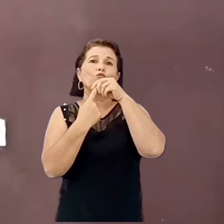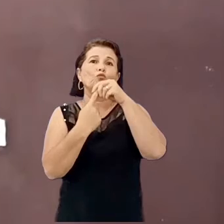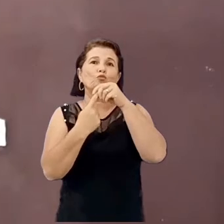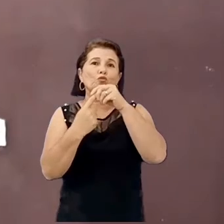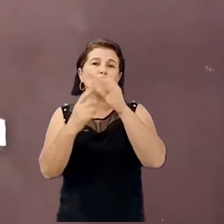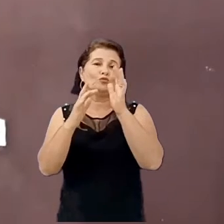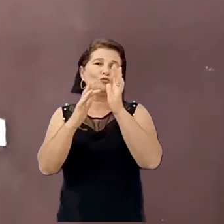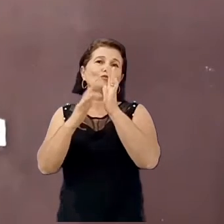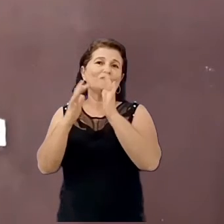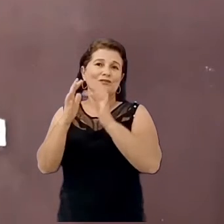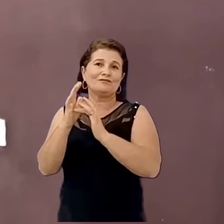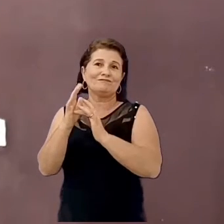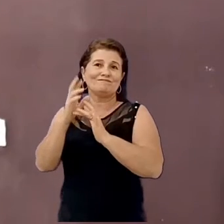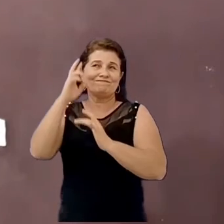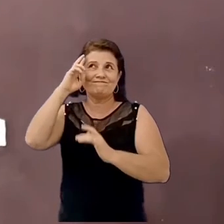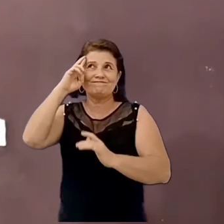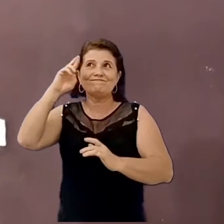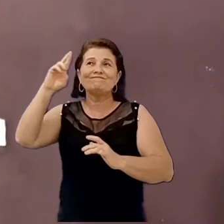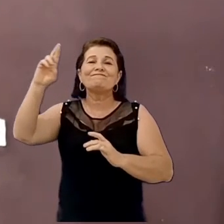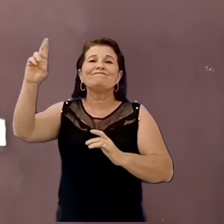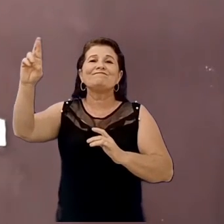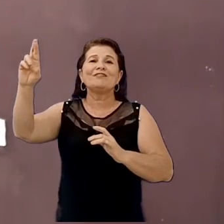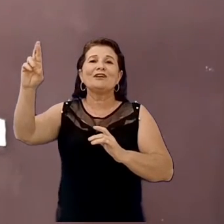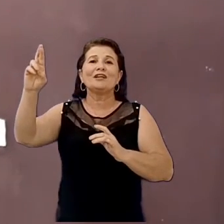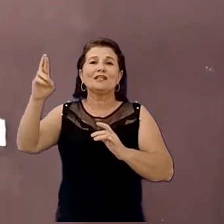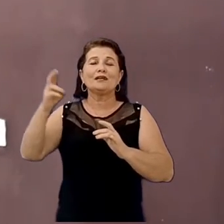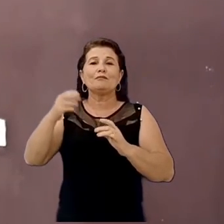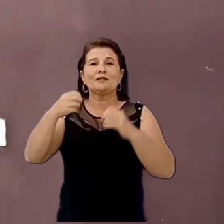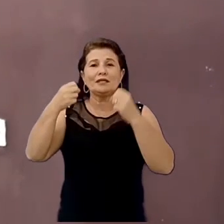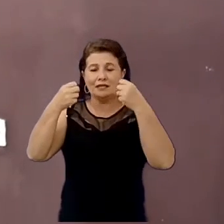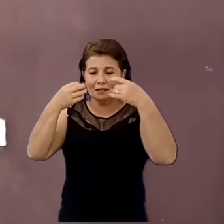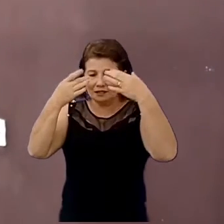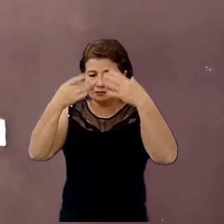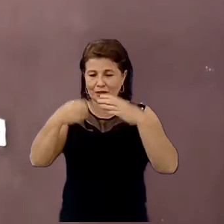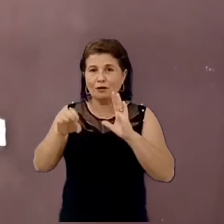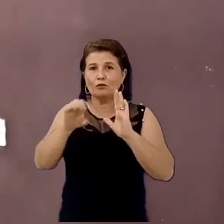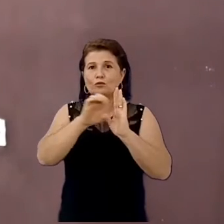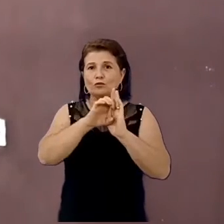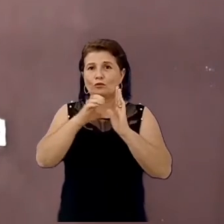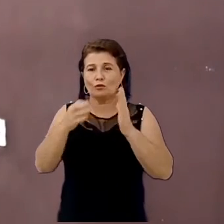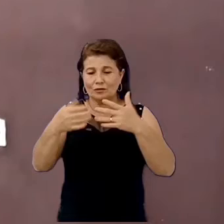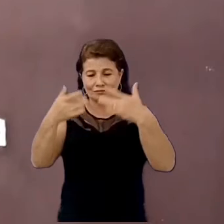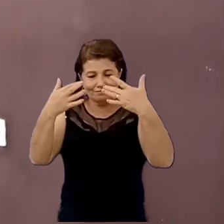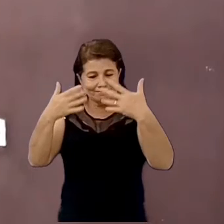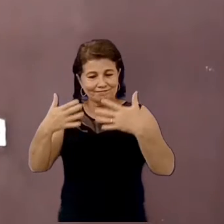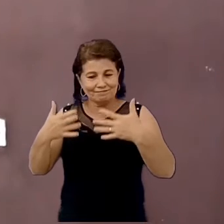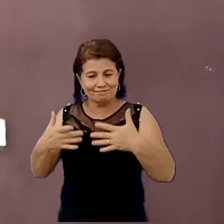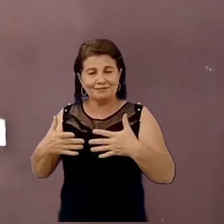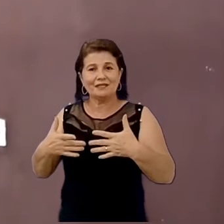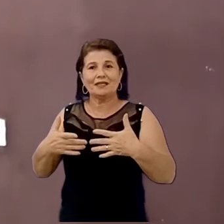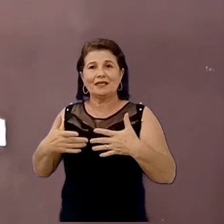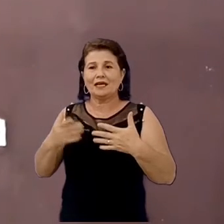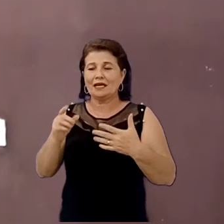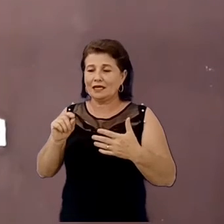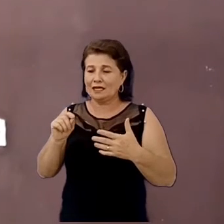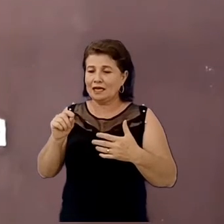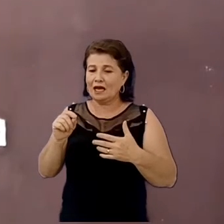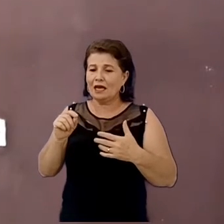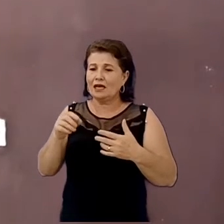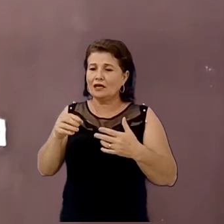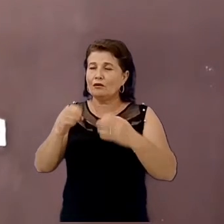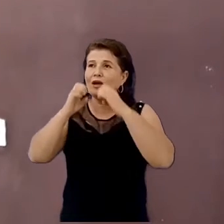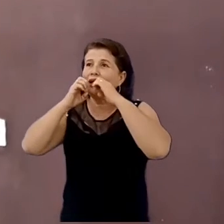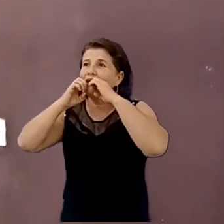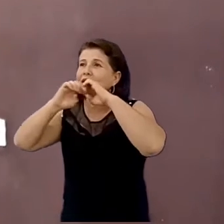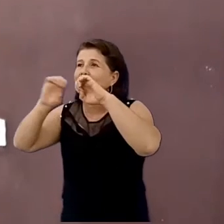Cristo. Depois de explicar para os colossenses que a fonte daquilo era o evangelho,